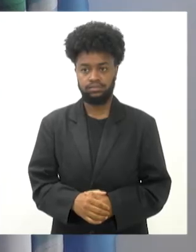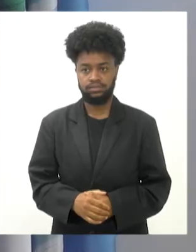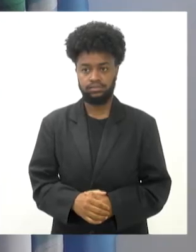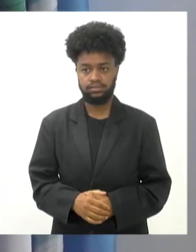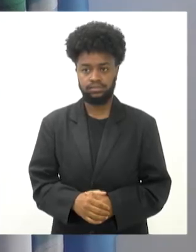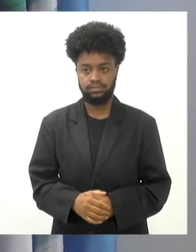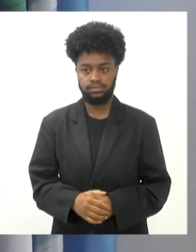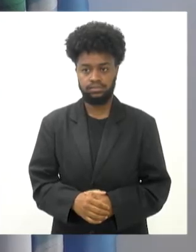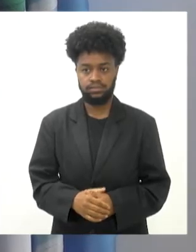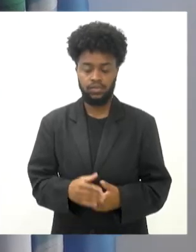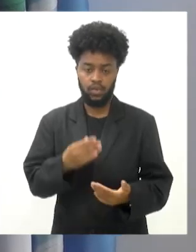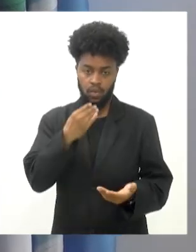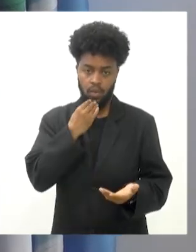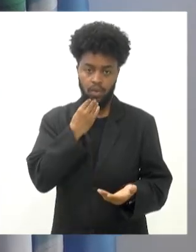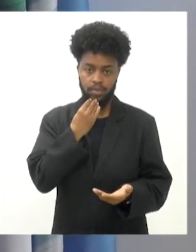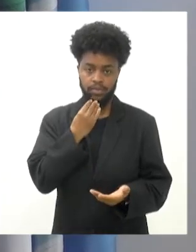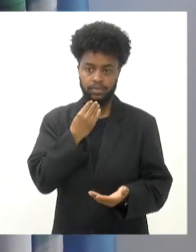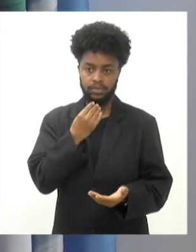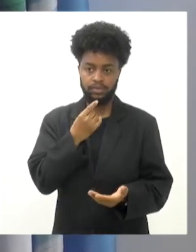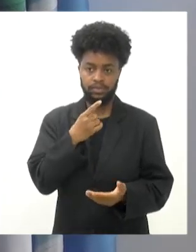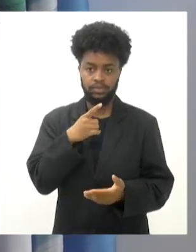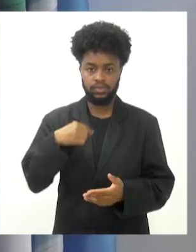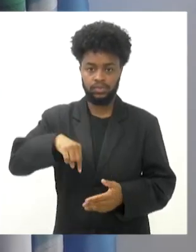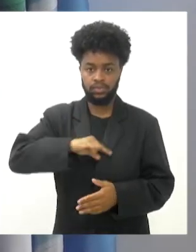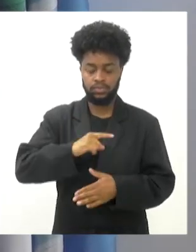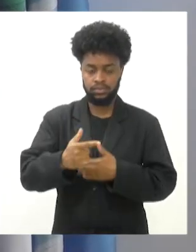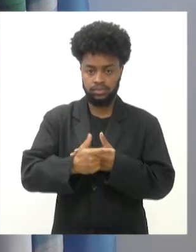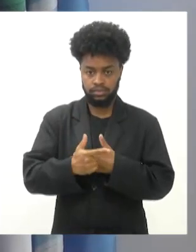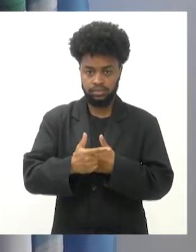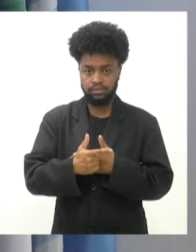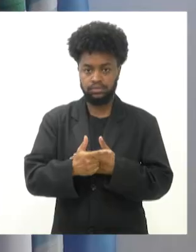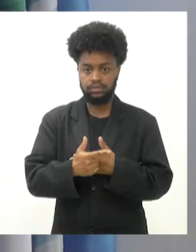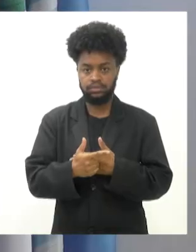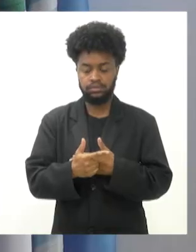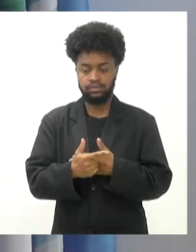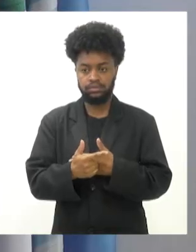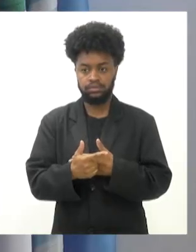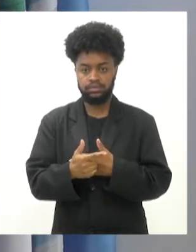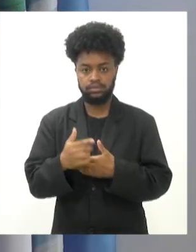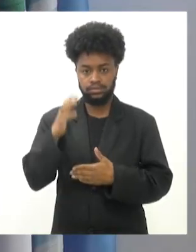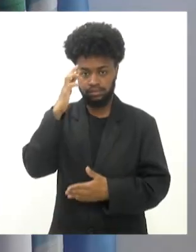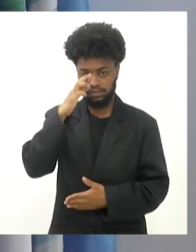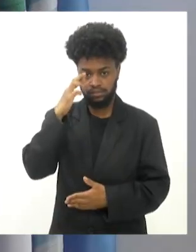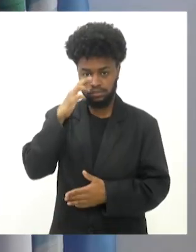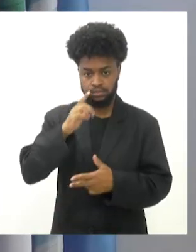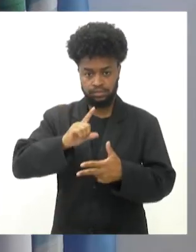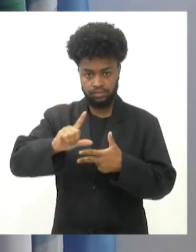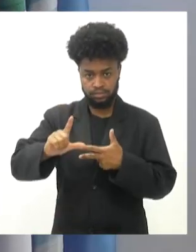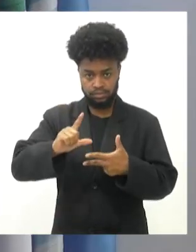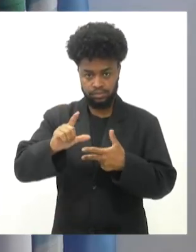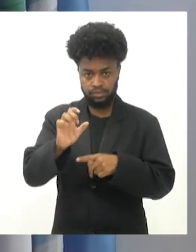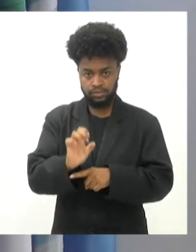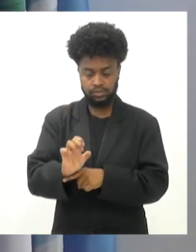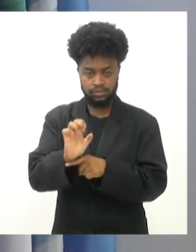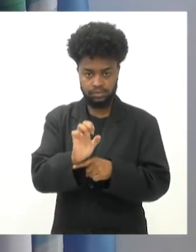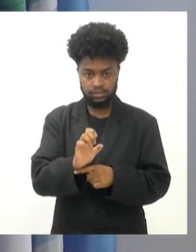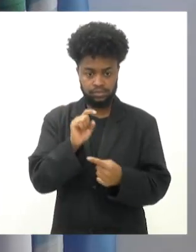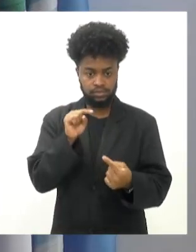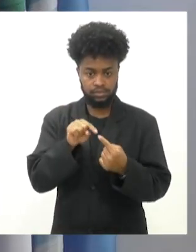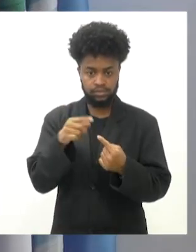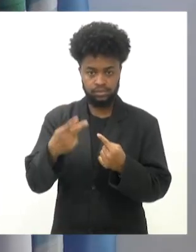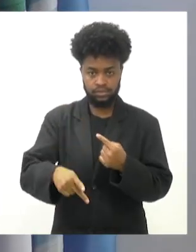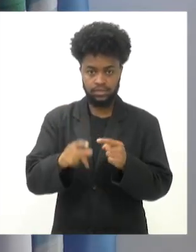Nós temos, por óbvio, a função de exercer a competência fiscalizatória do Poder Legislativo estadual, no âmbito dessa